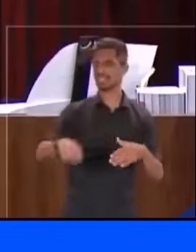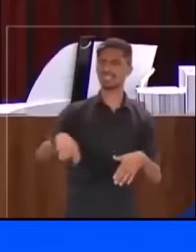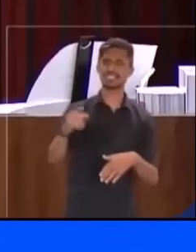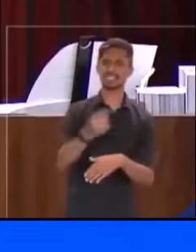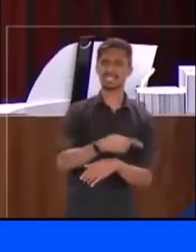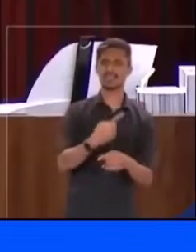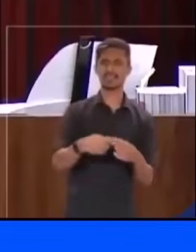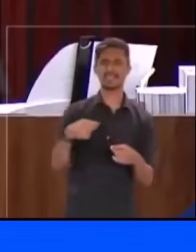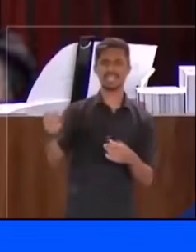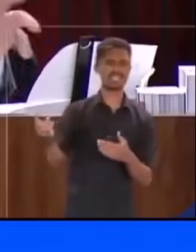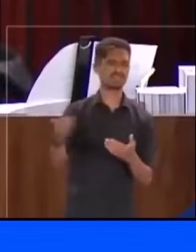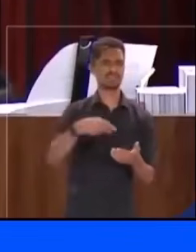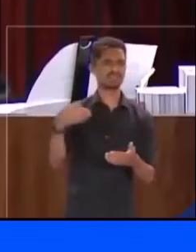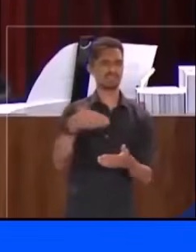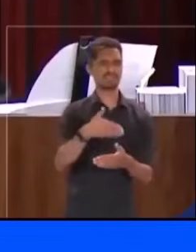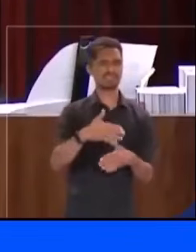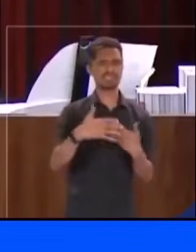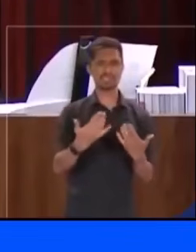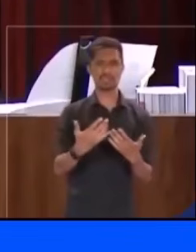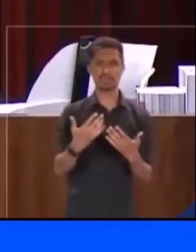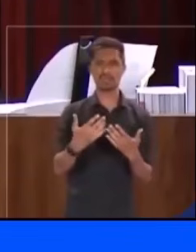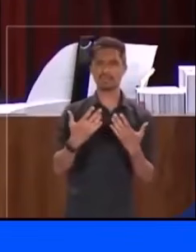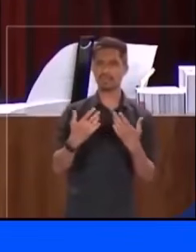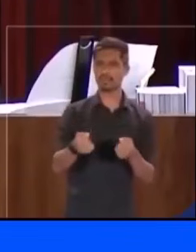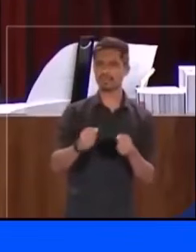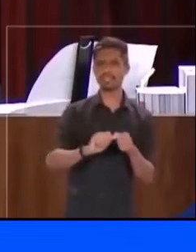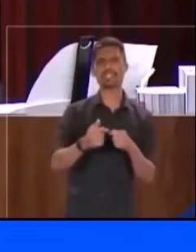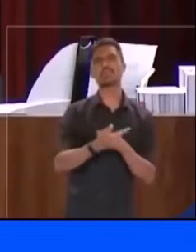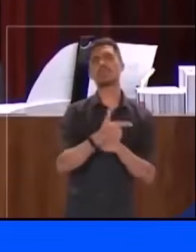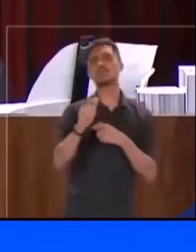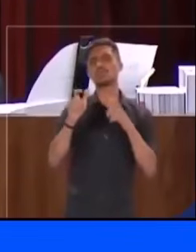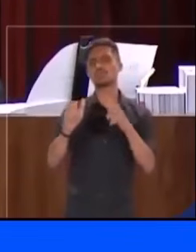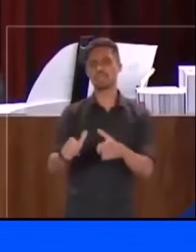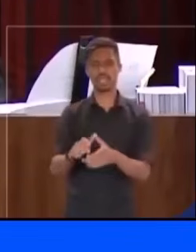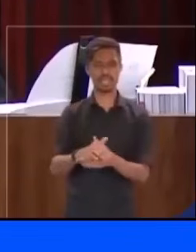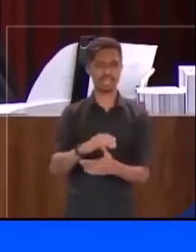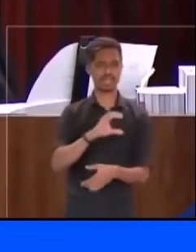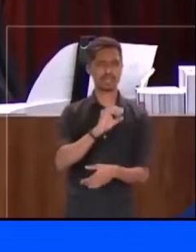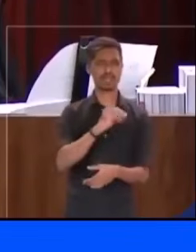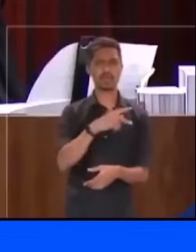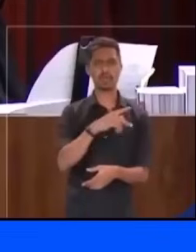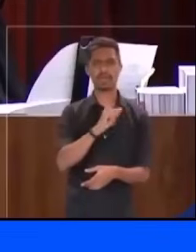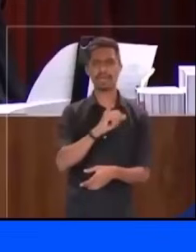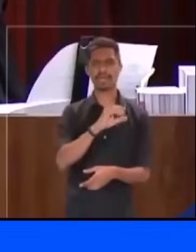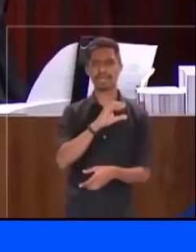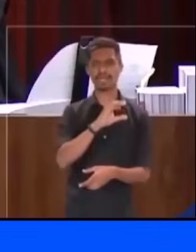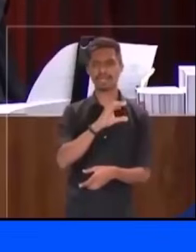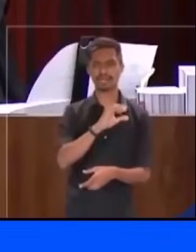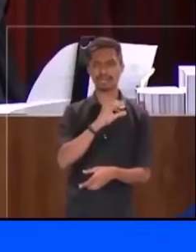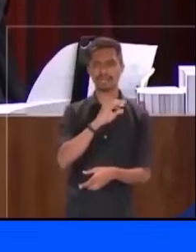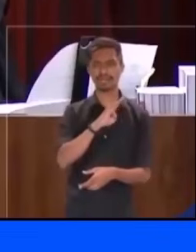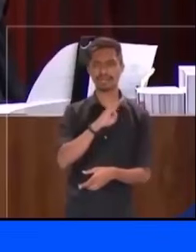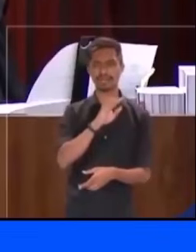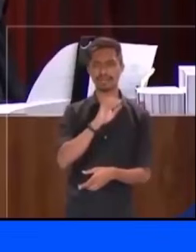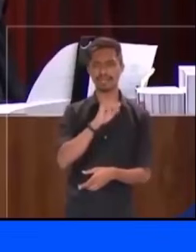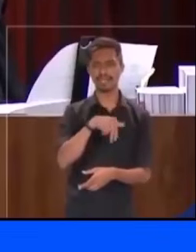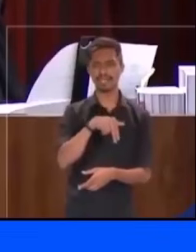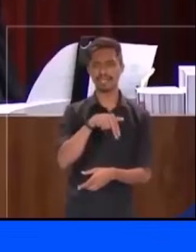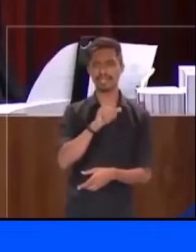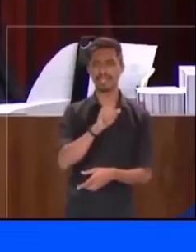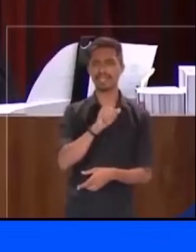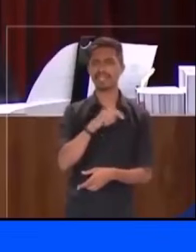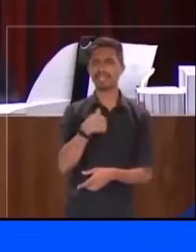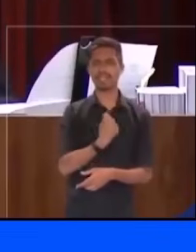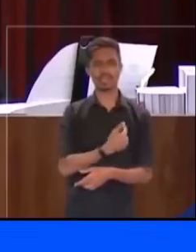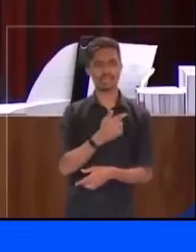fazer em Copacabana? Não pode, então não vamos fazer mais. Vamos utilizar as Forças Armadas como se fossem